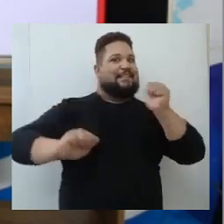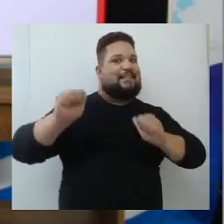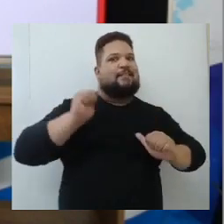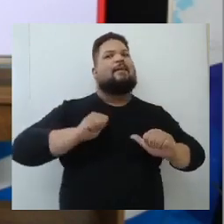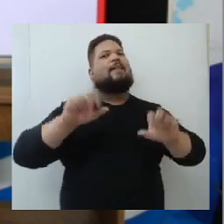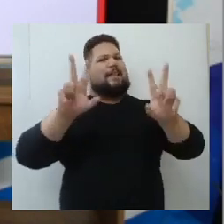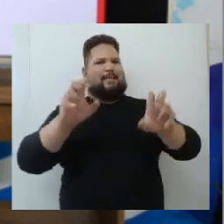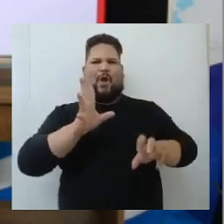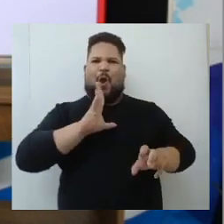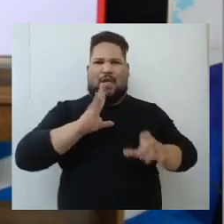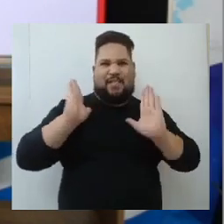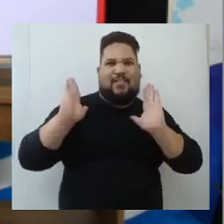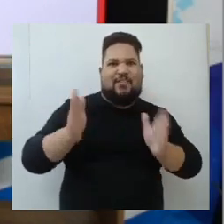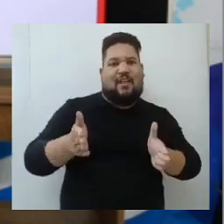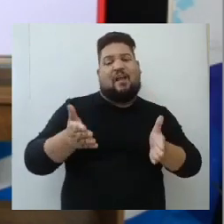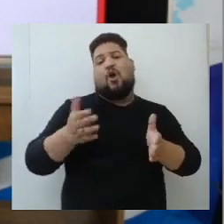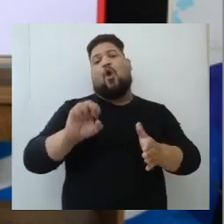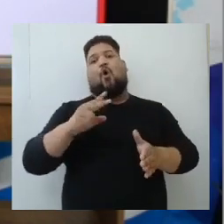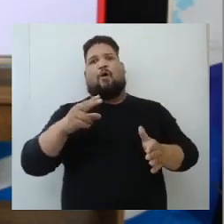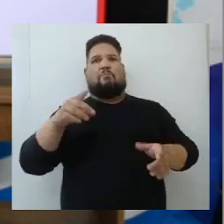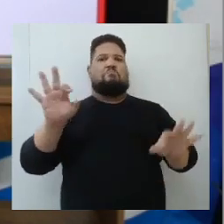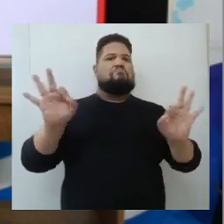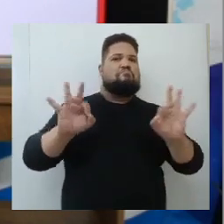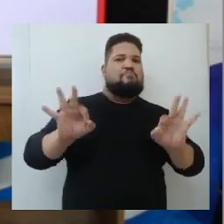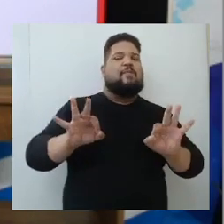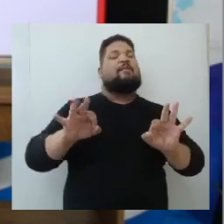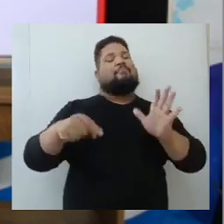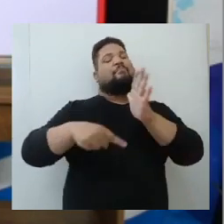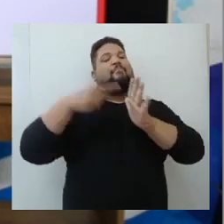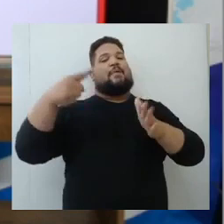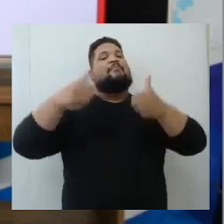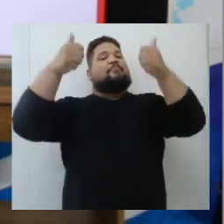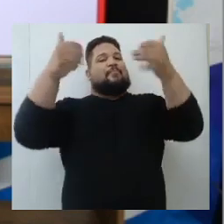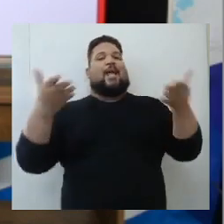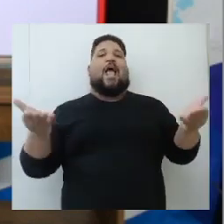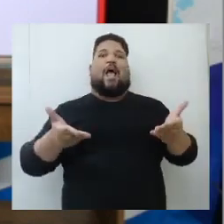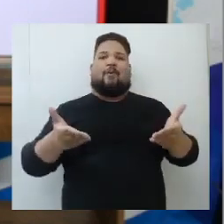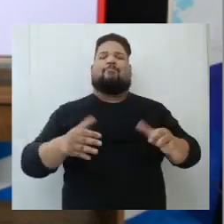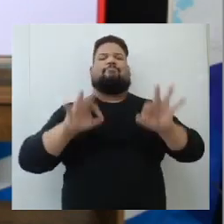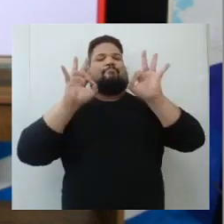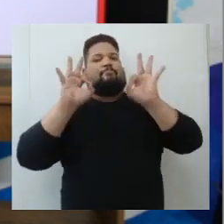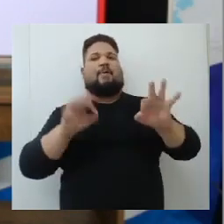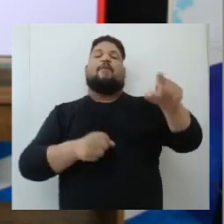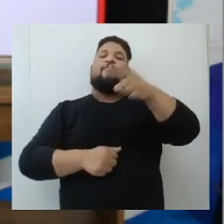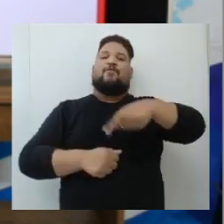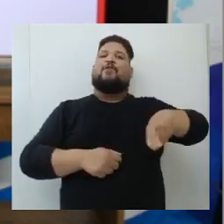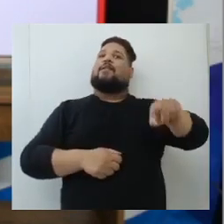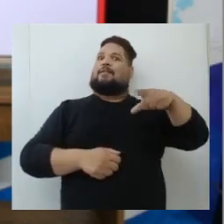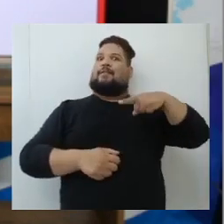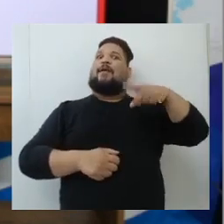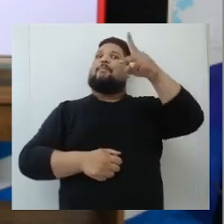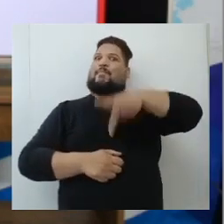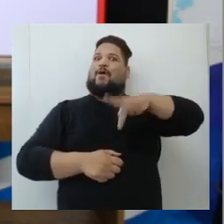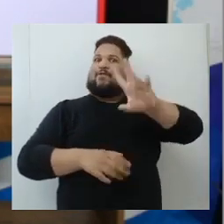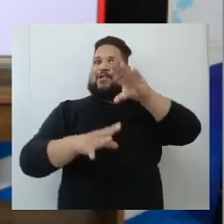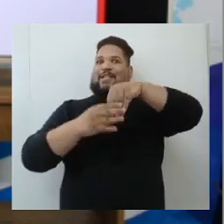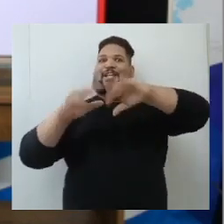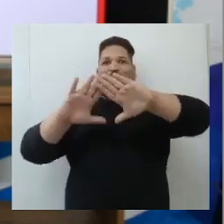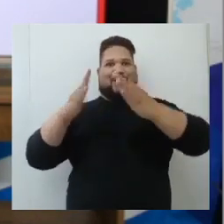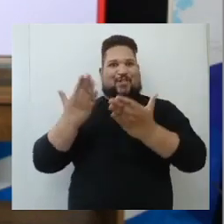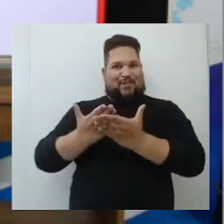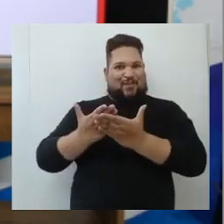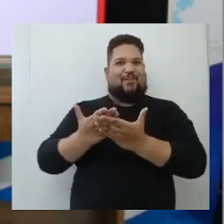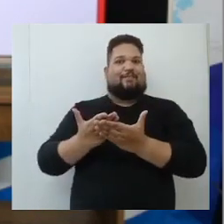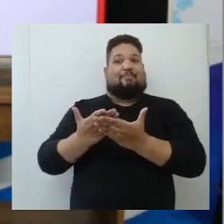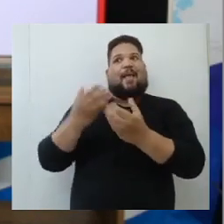assunto, ou se não viu, está vendo agora. E com certeza, mais ainda, você deve ter um ótimo professor na escola onde